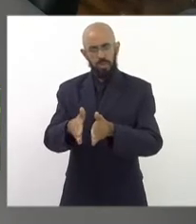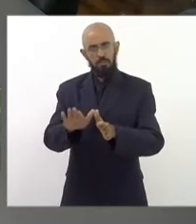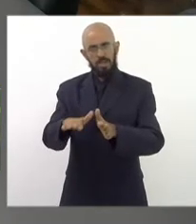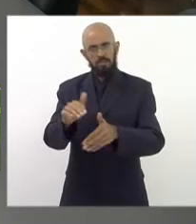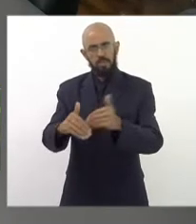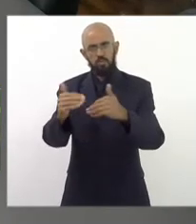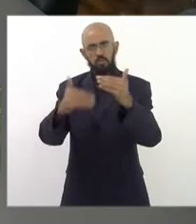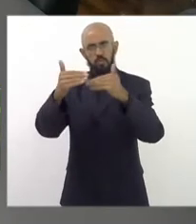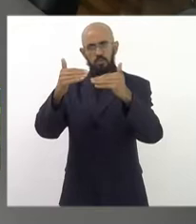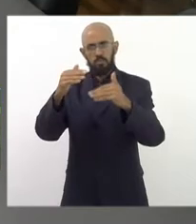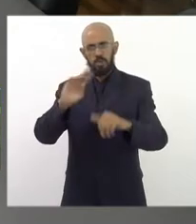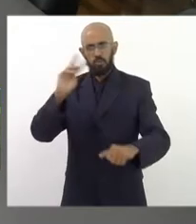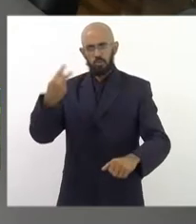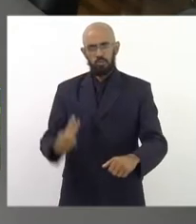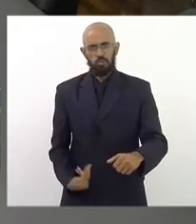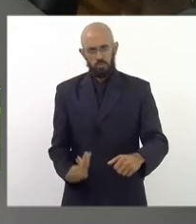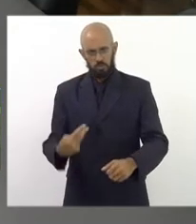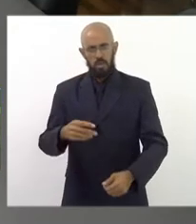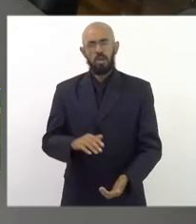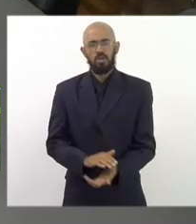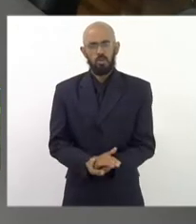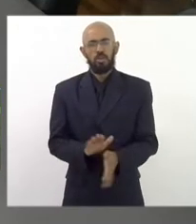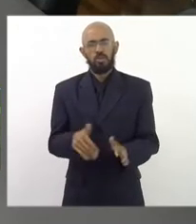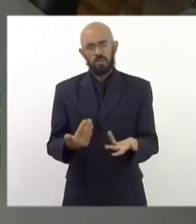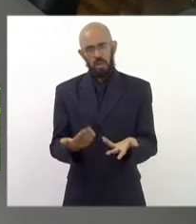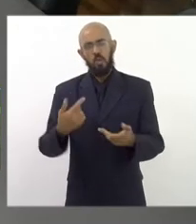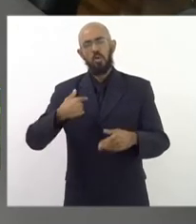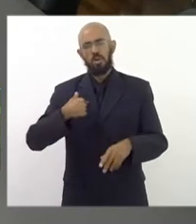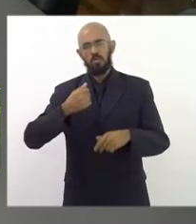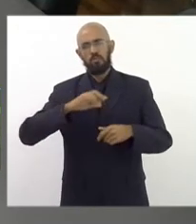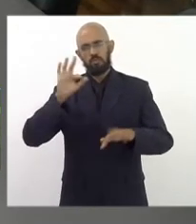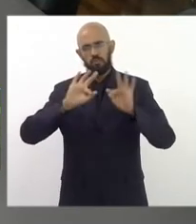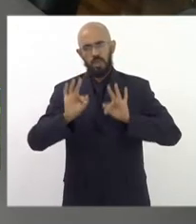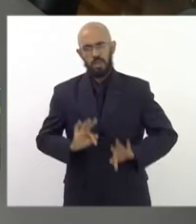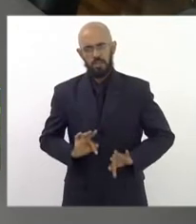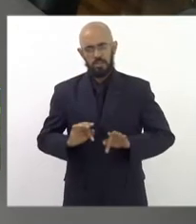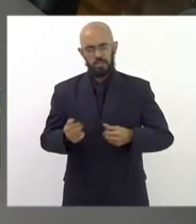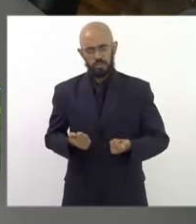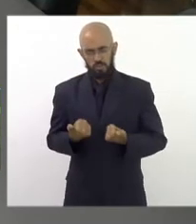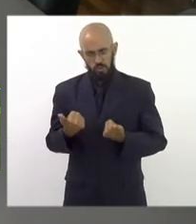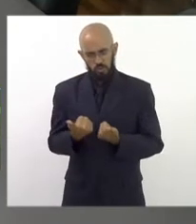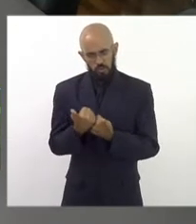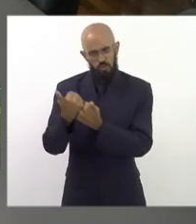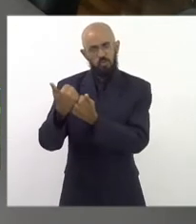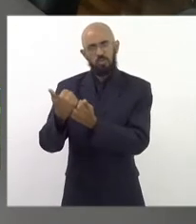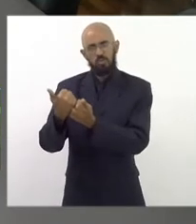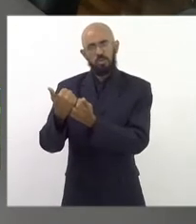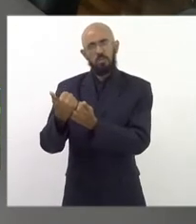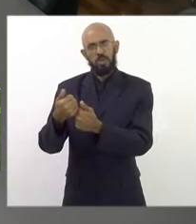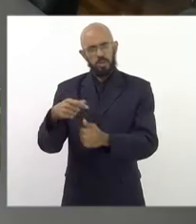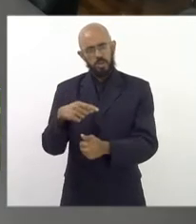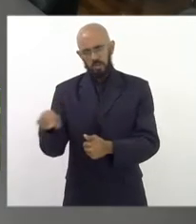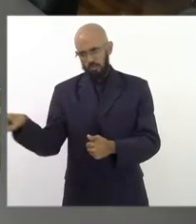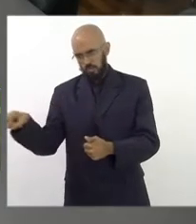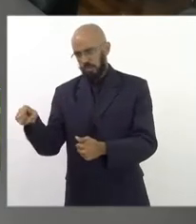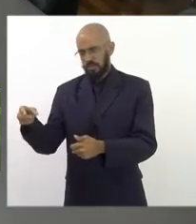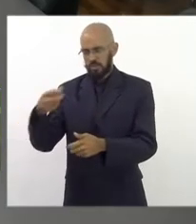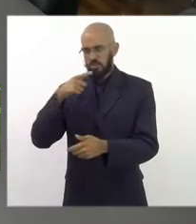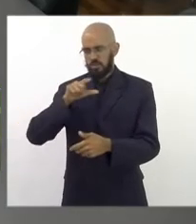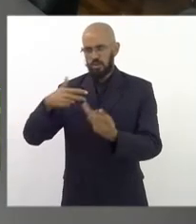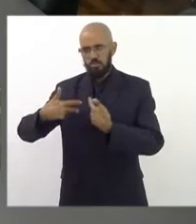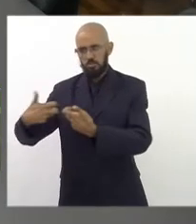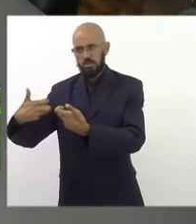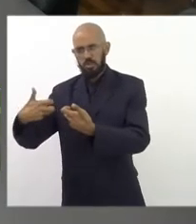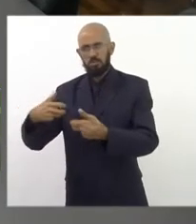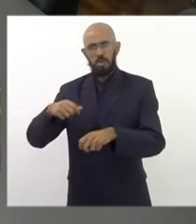Então, fico muito feliz de poder estar contribuindo e de que vocês também tenham essa percepção. Muito obrigado